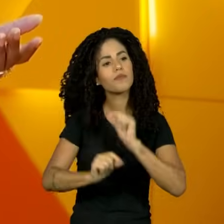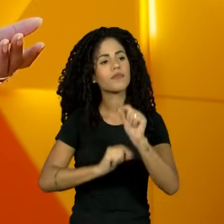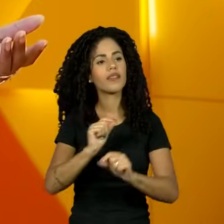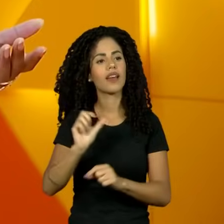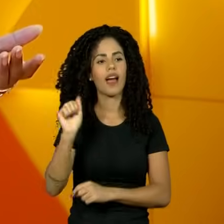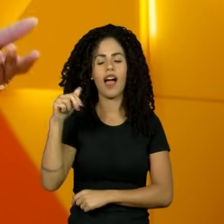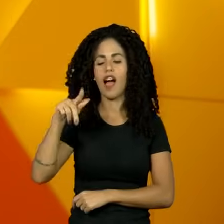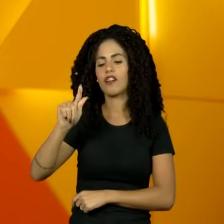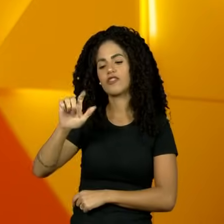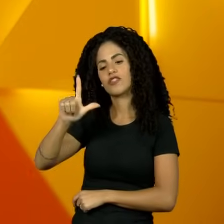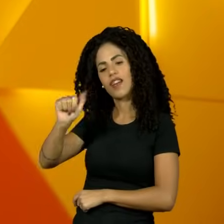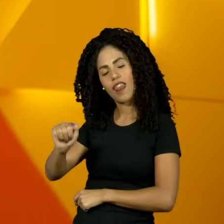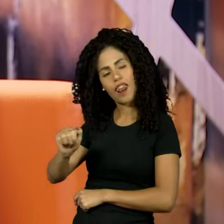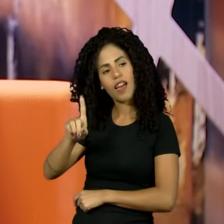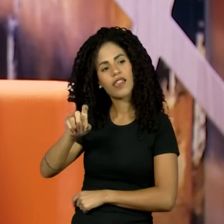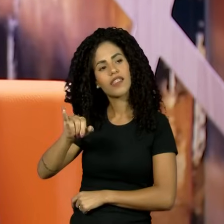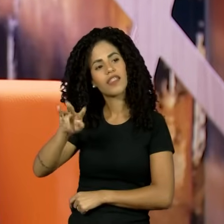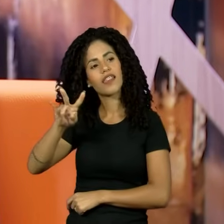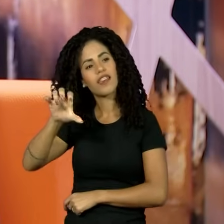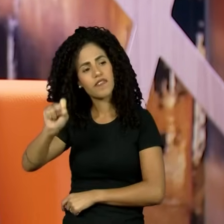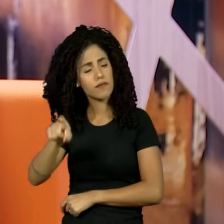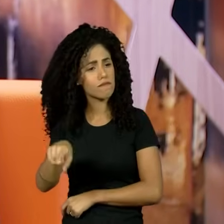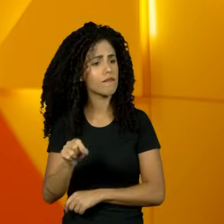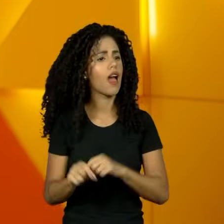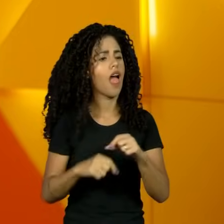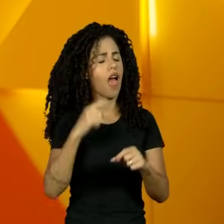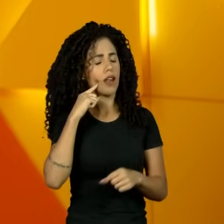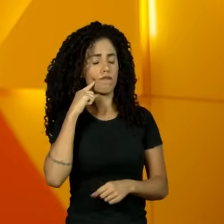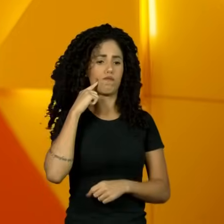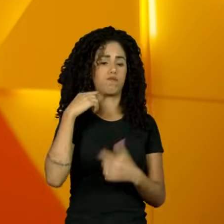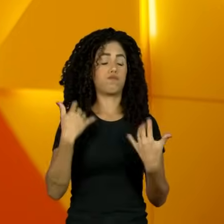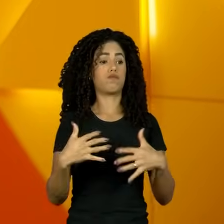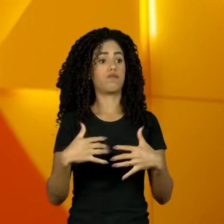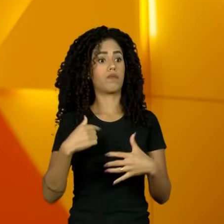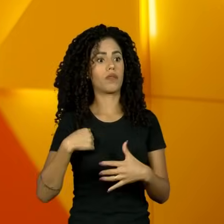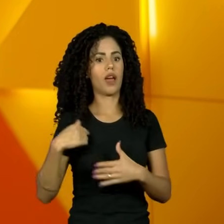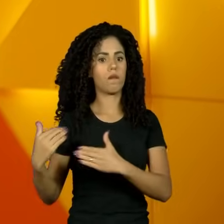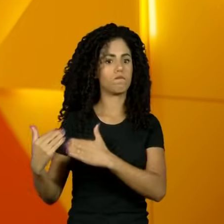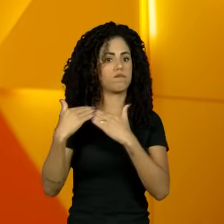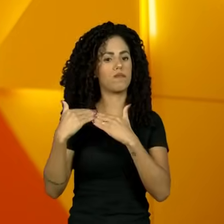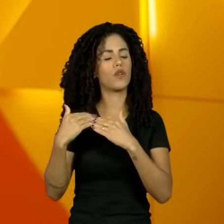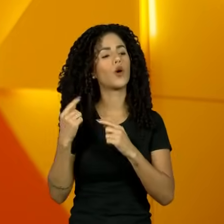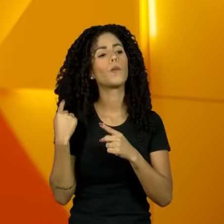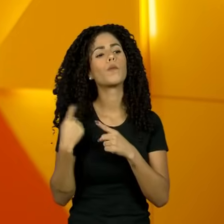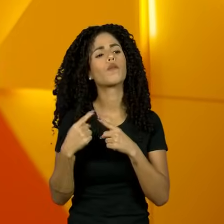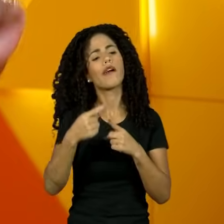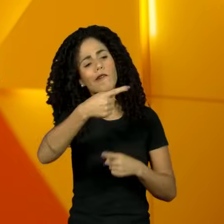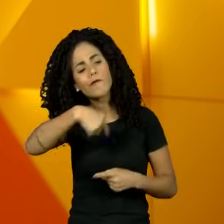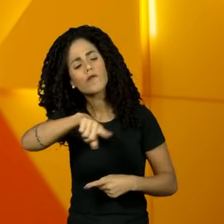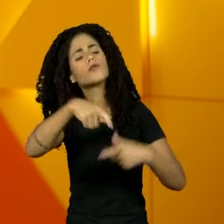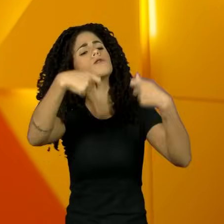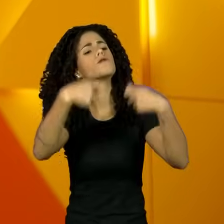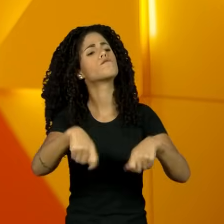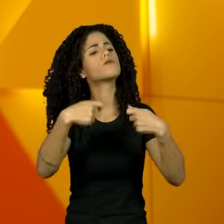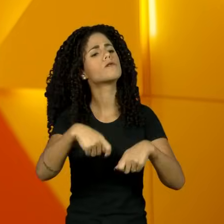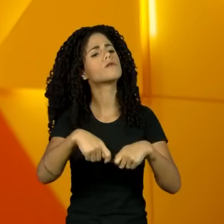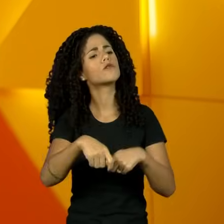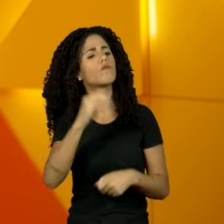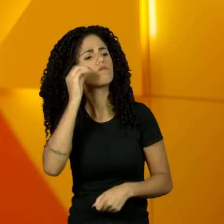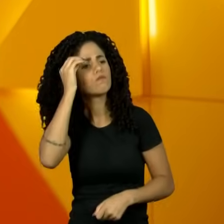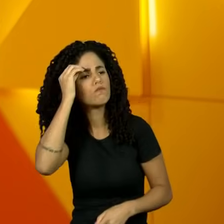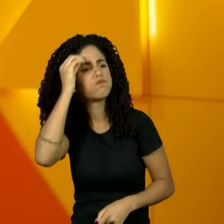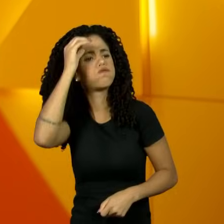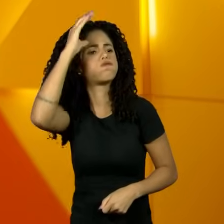Angela Davis. E a Angela deu uma flechada na gente tempos atrás, porque ela disse, vocês precisam reconhecer